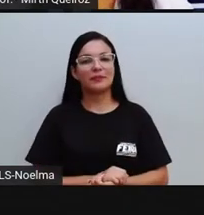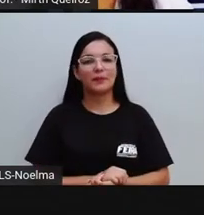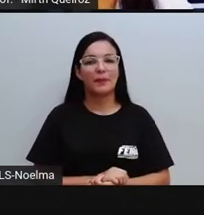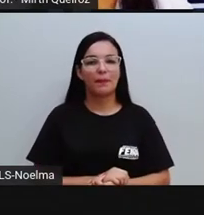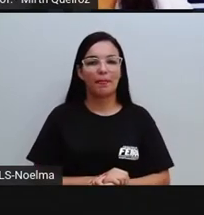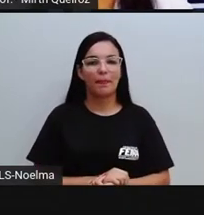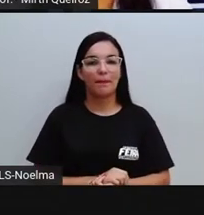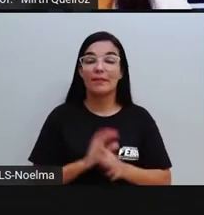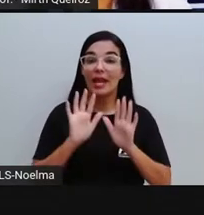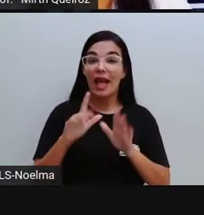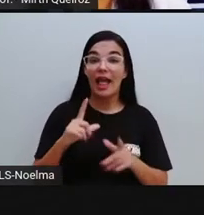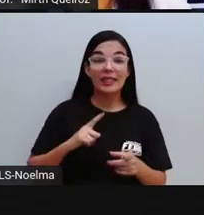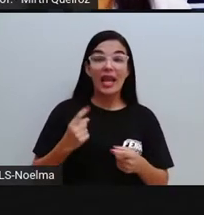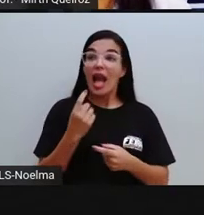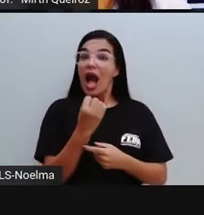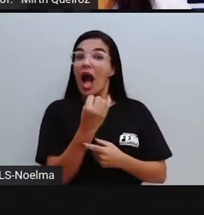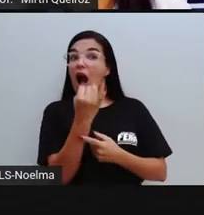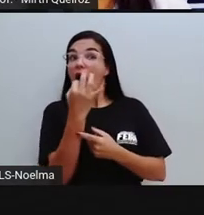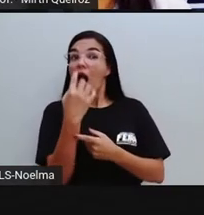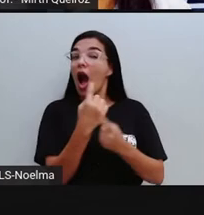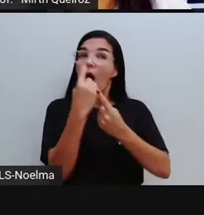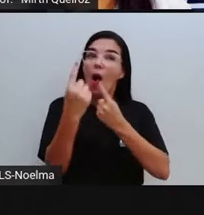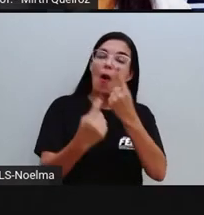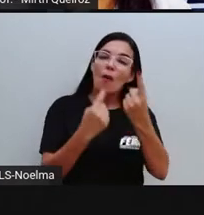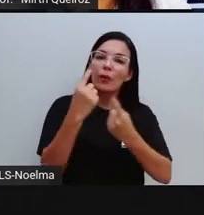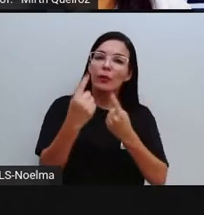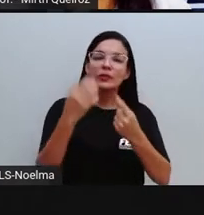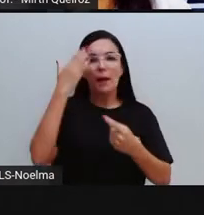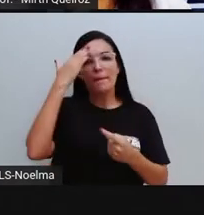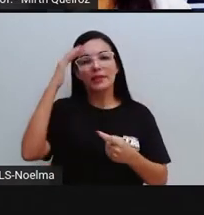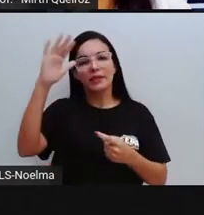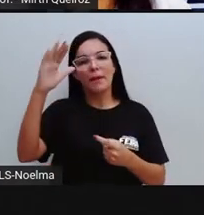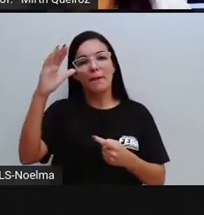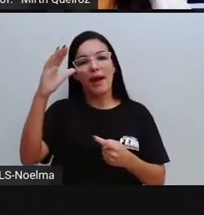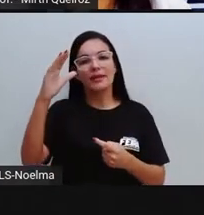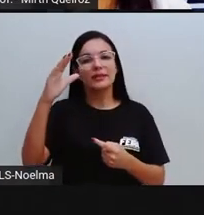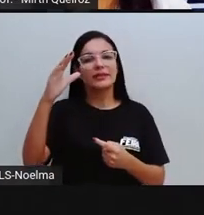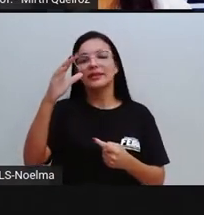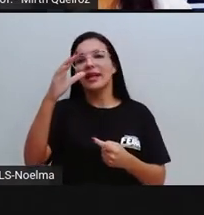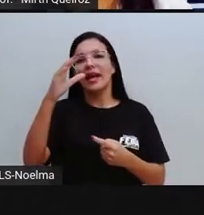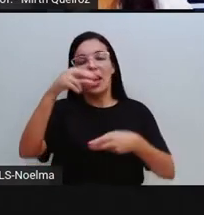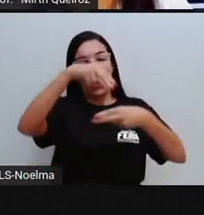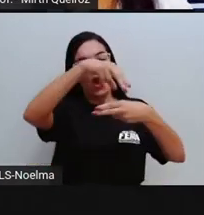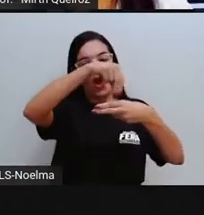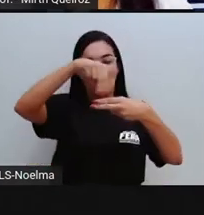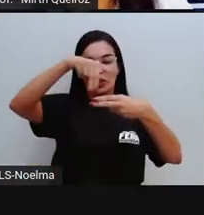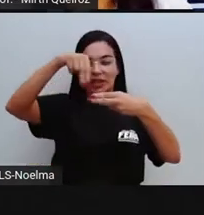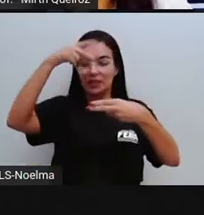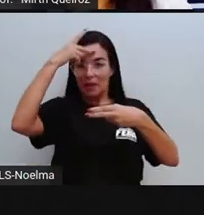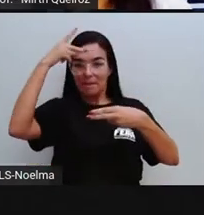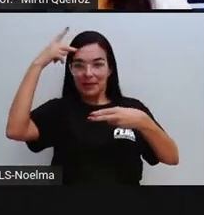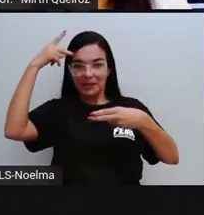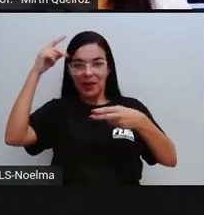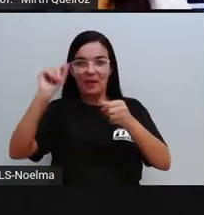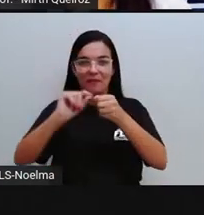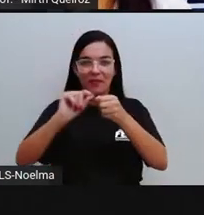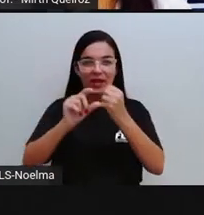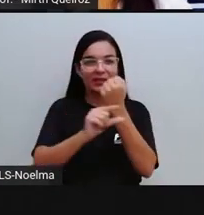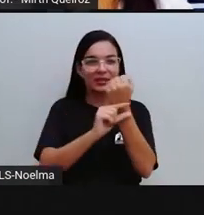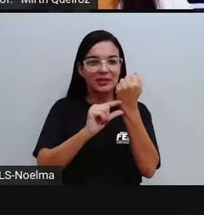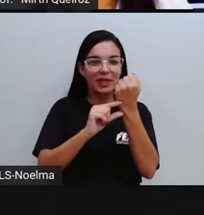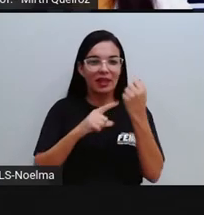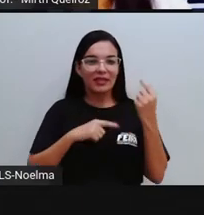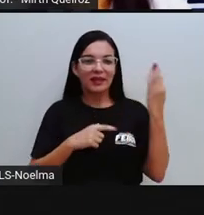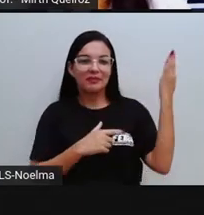E eu trouxe para vocês alguns dos principais cordelistas brasileiros. Nós temos aí Apolônio Alves dos